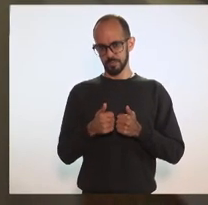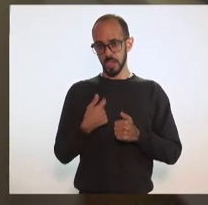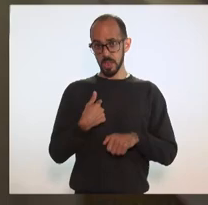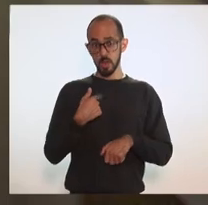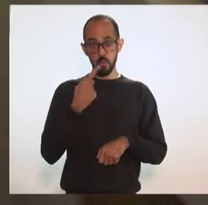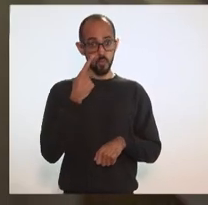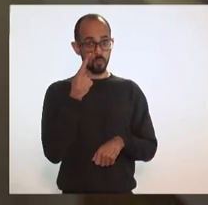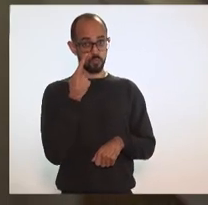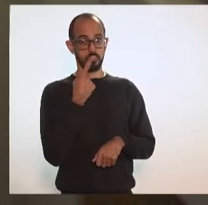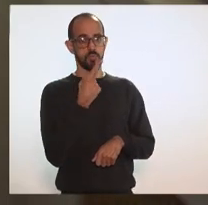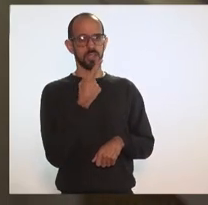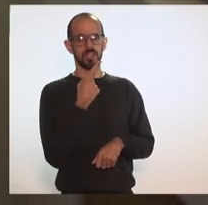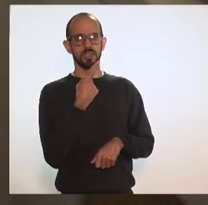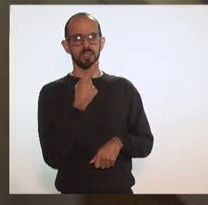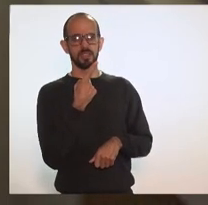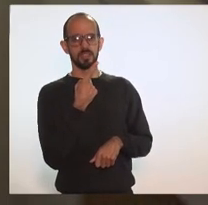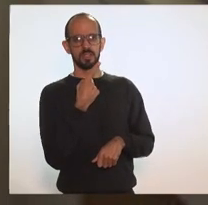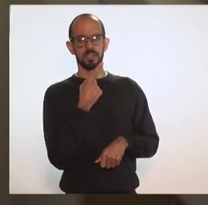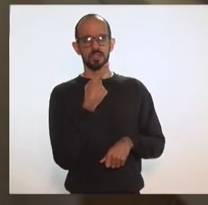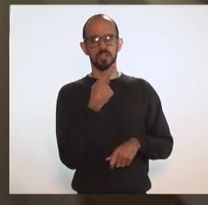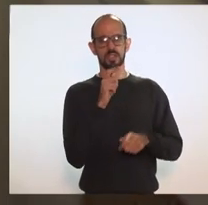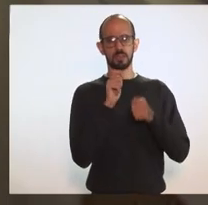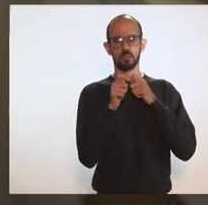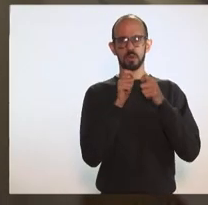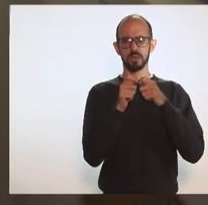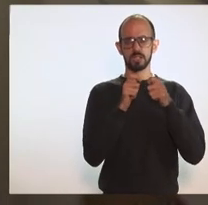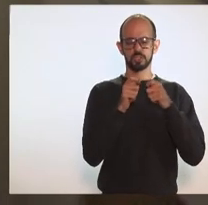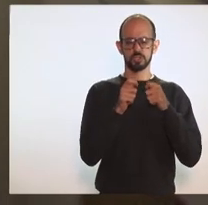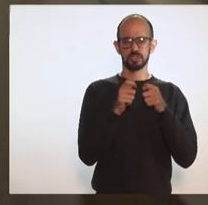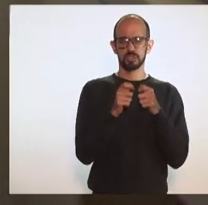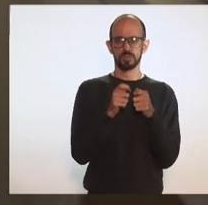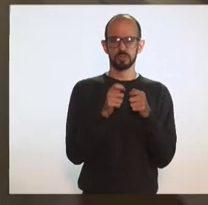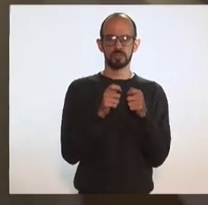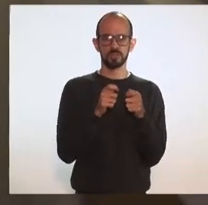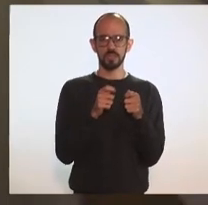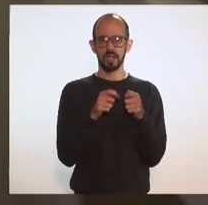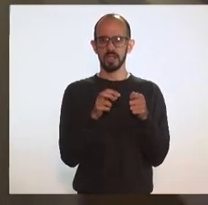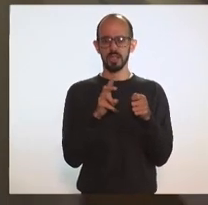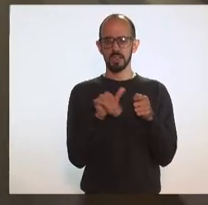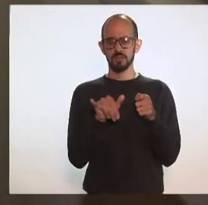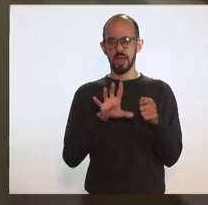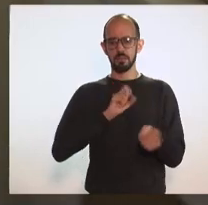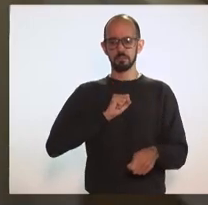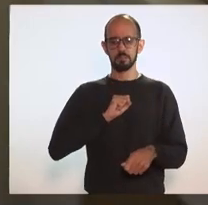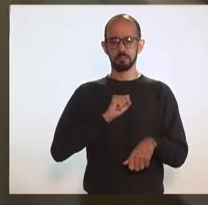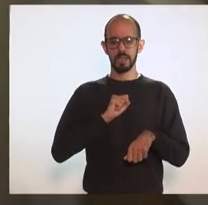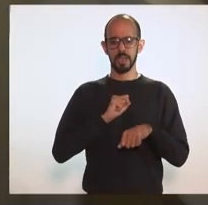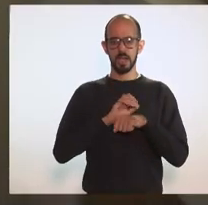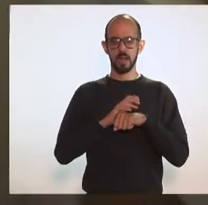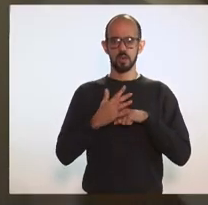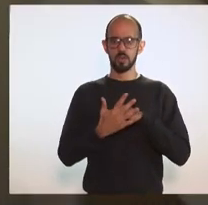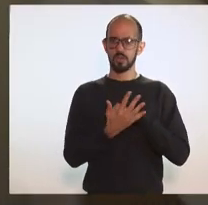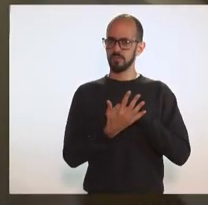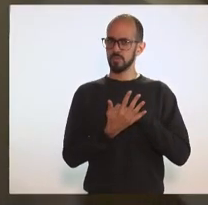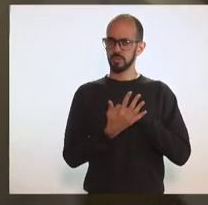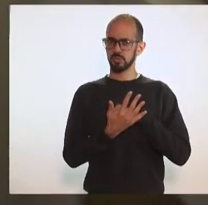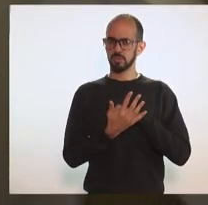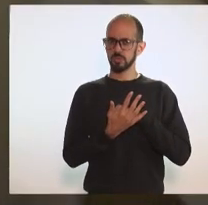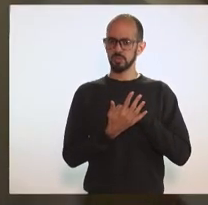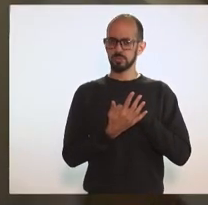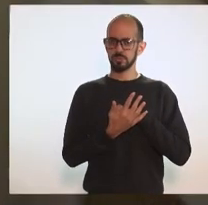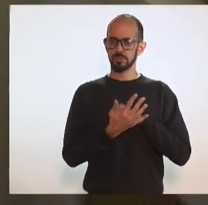assistindo muitas reportagens sobre isso ele vai se contaminar o que